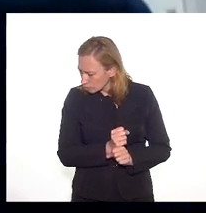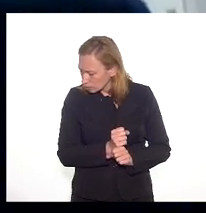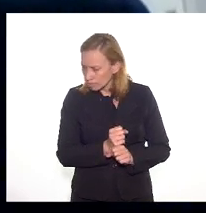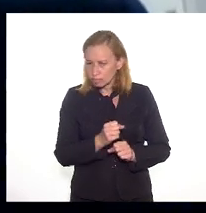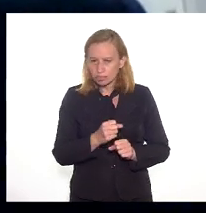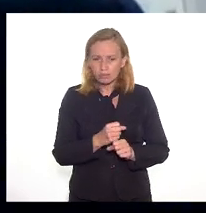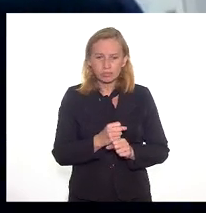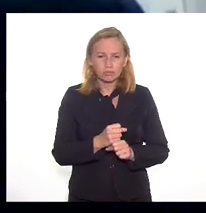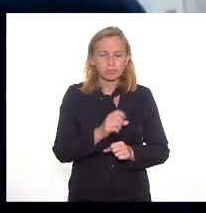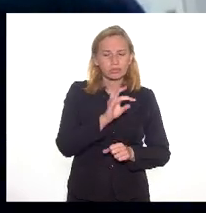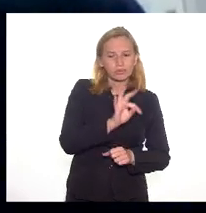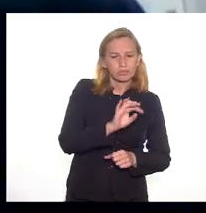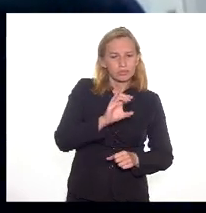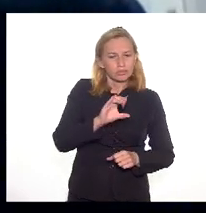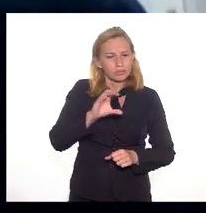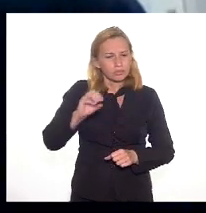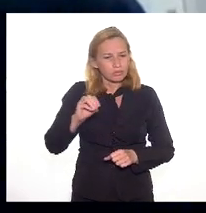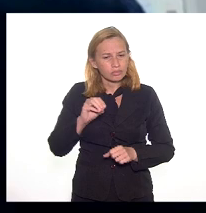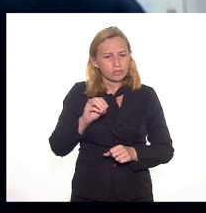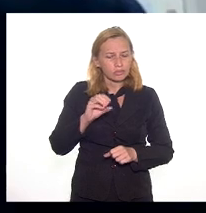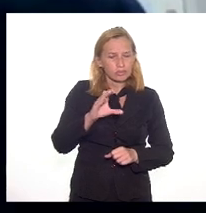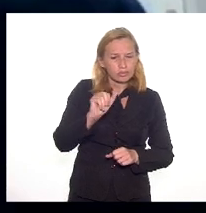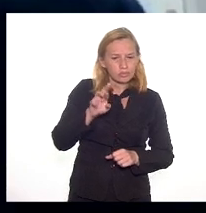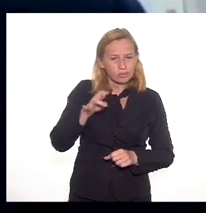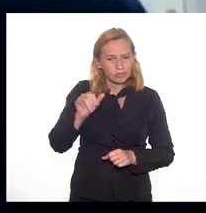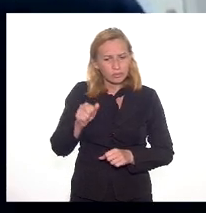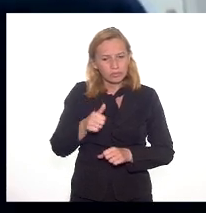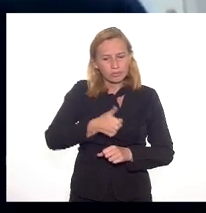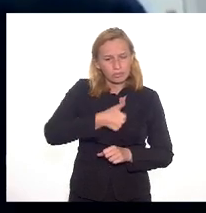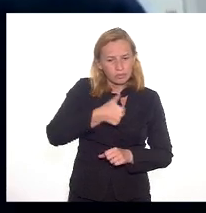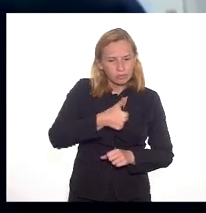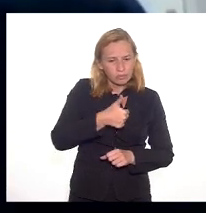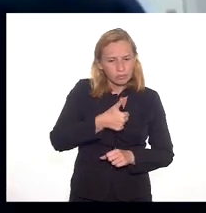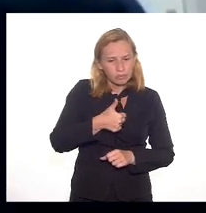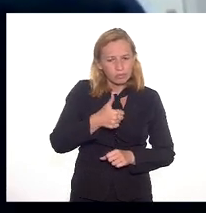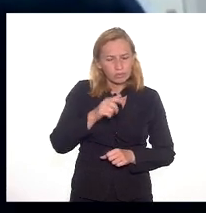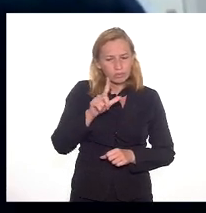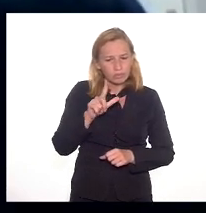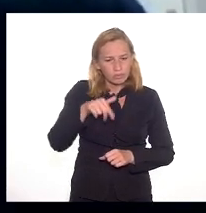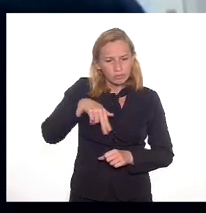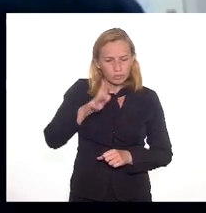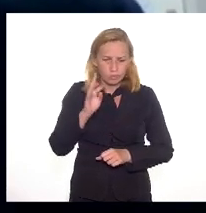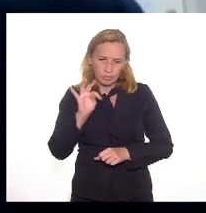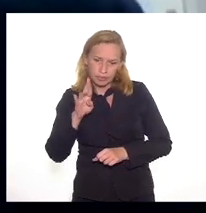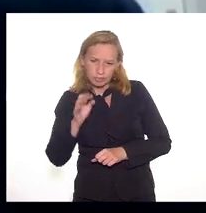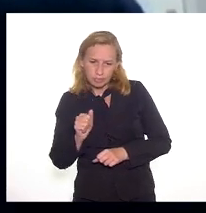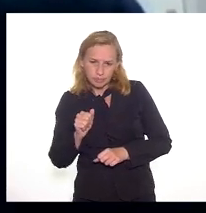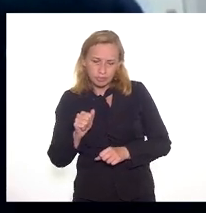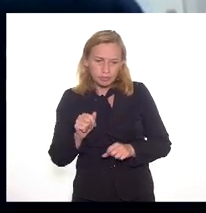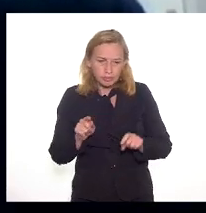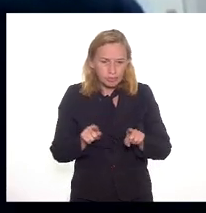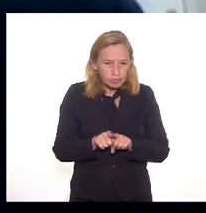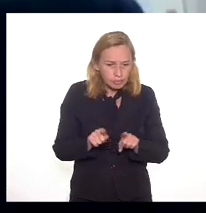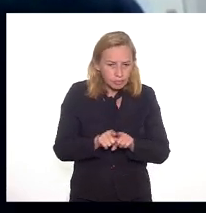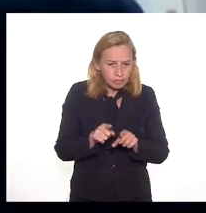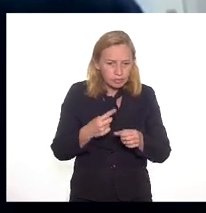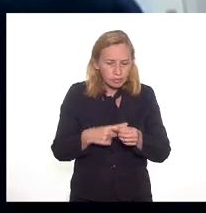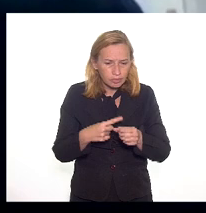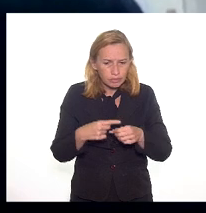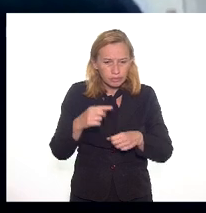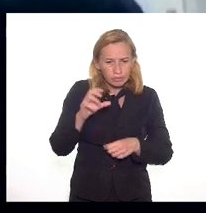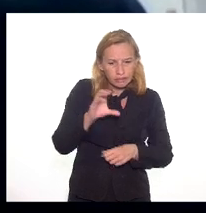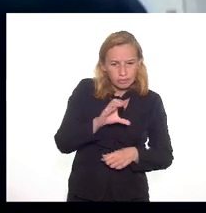né, a plataforma FPSO Carioca, Mero 1, que é a Guanabara, e para Búzios 5, PSO Almirante